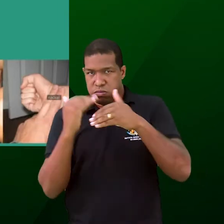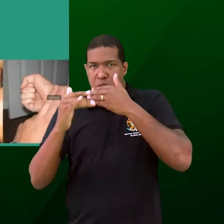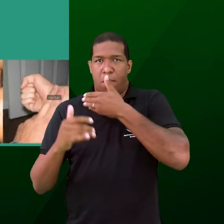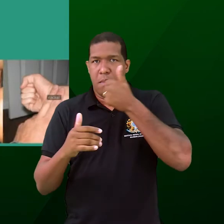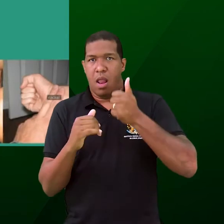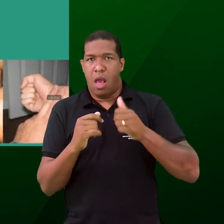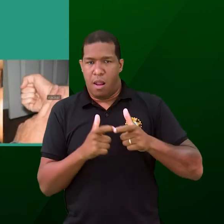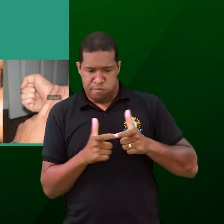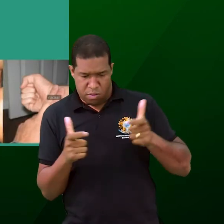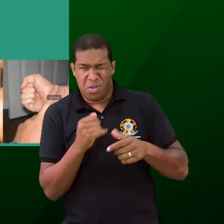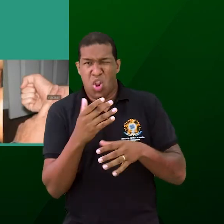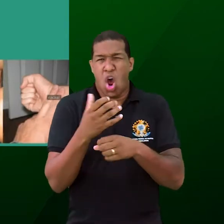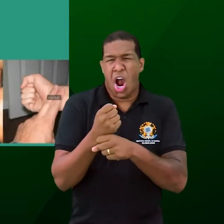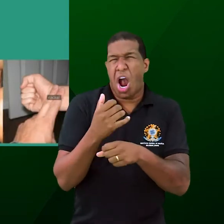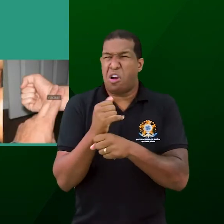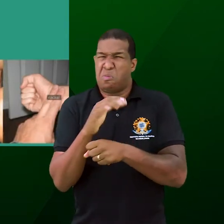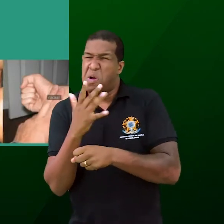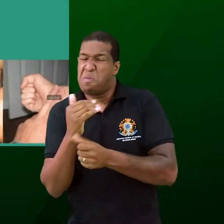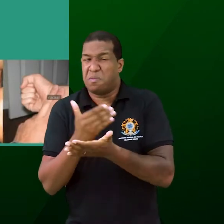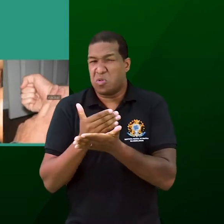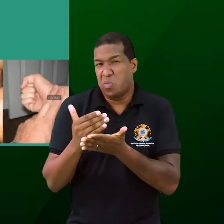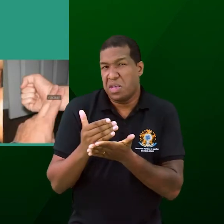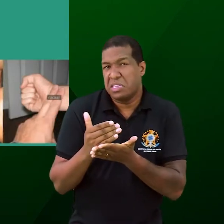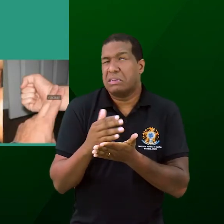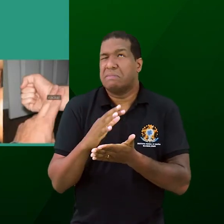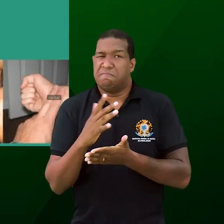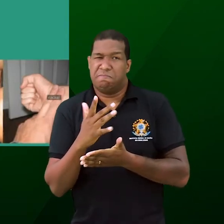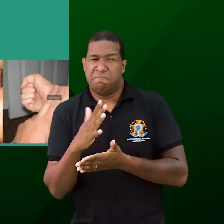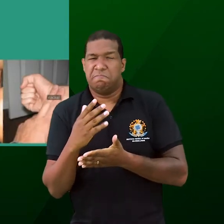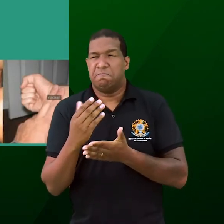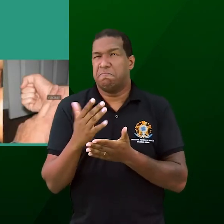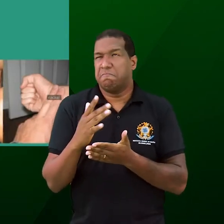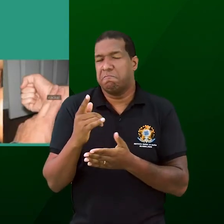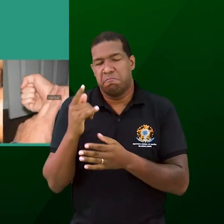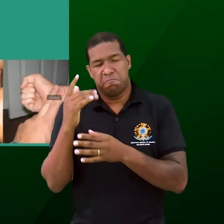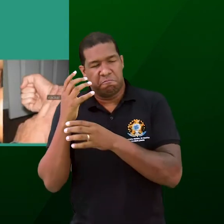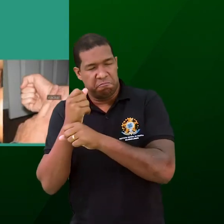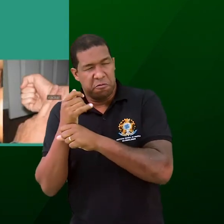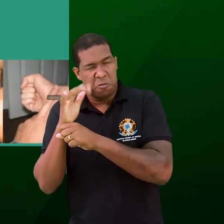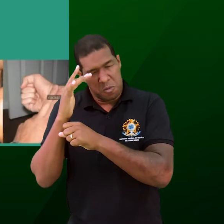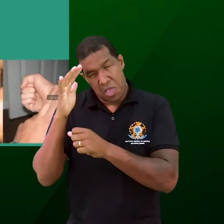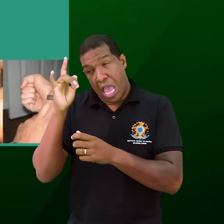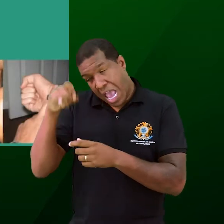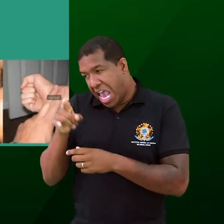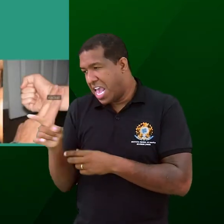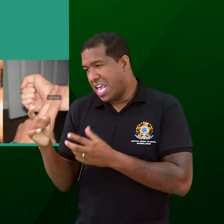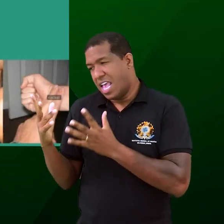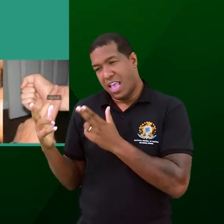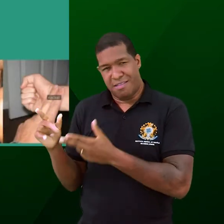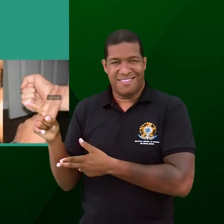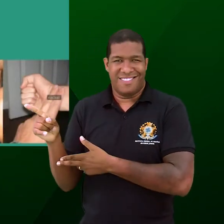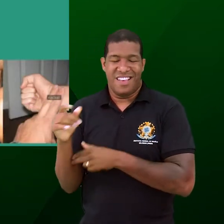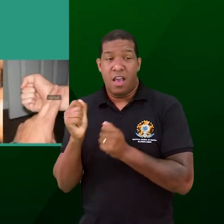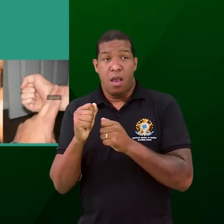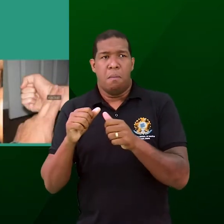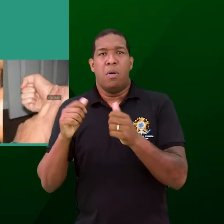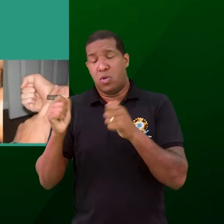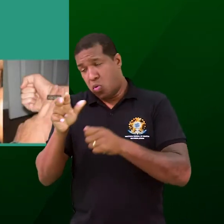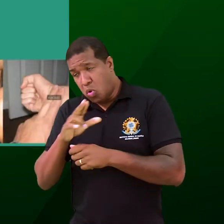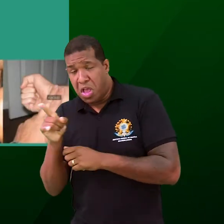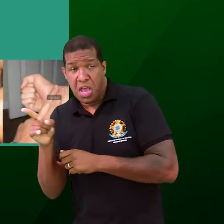não tem esse controle. E a gente precisa desse controle para conseguir avançar na corrida, tá? Então a gente calcula isso,